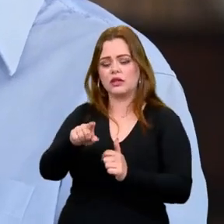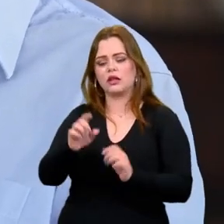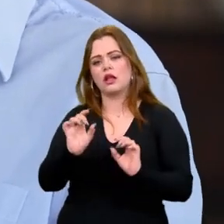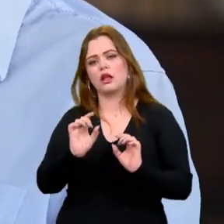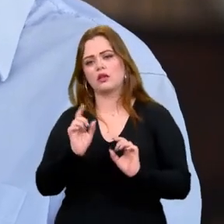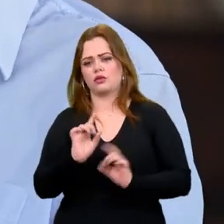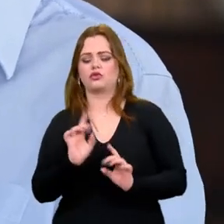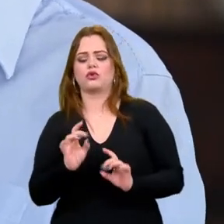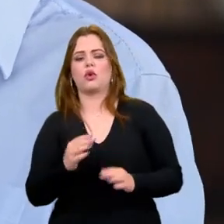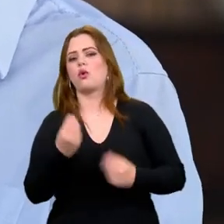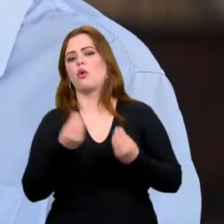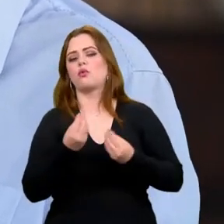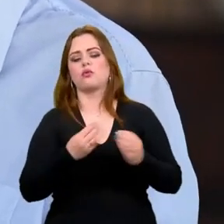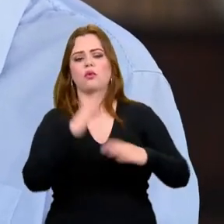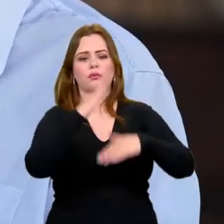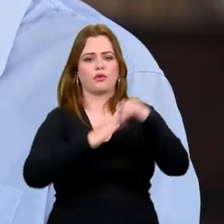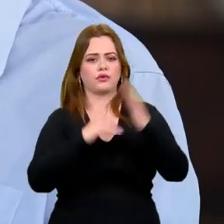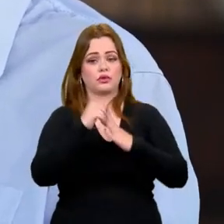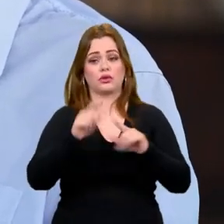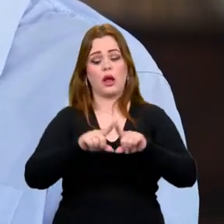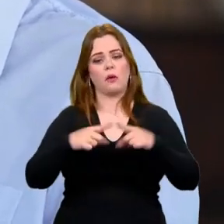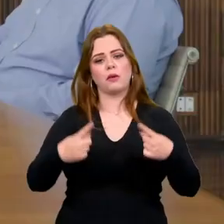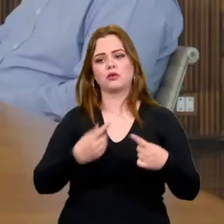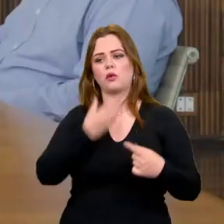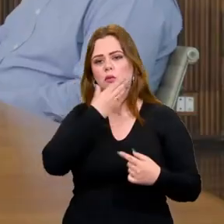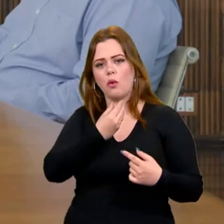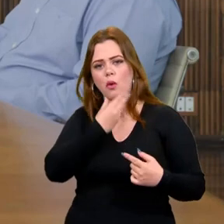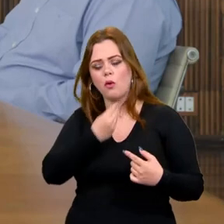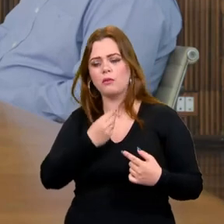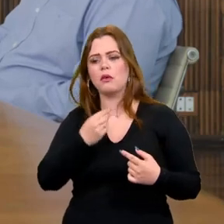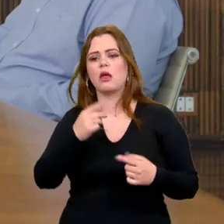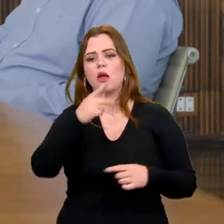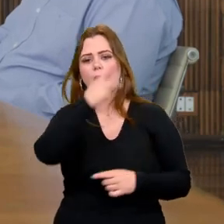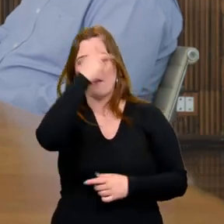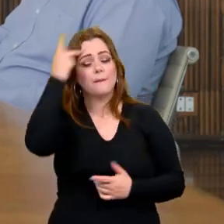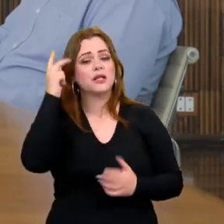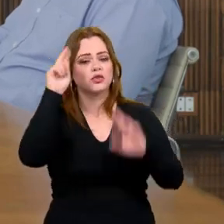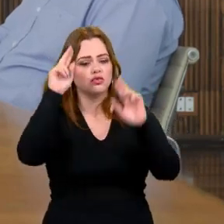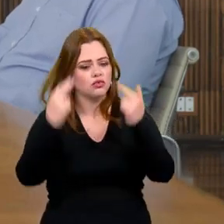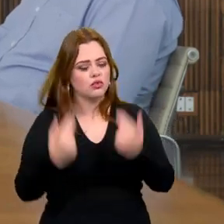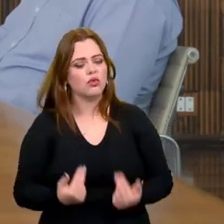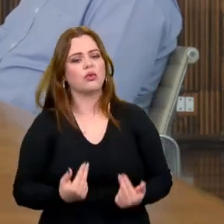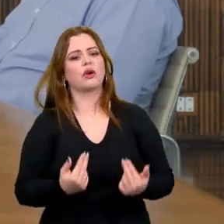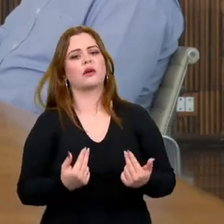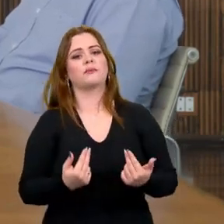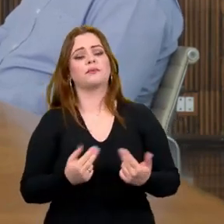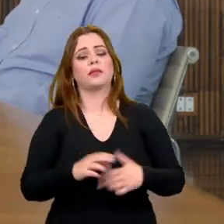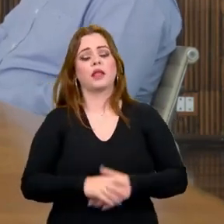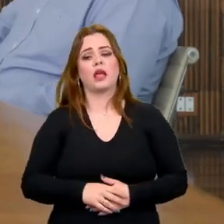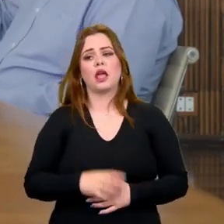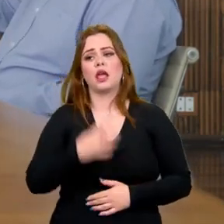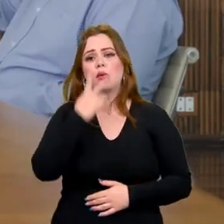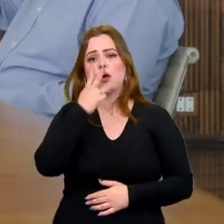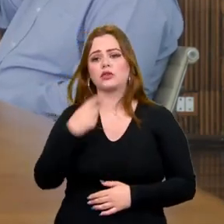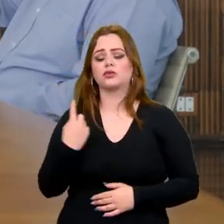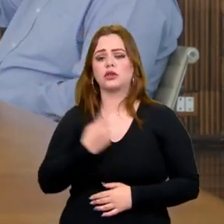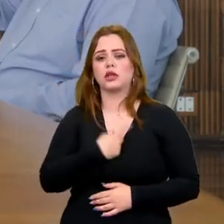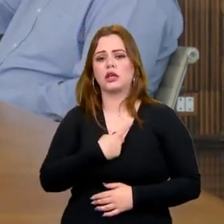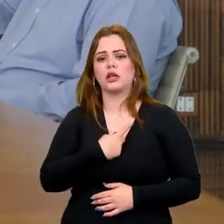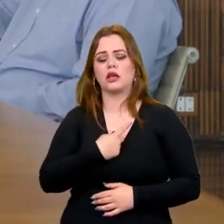sabe como ser humano e eu acho que a nossa fé ela acertou muito